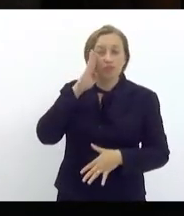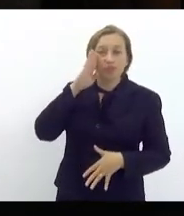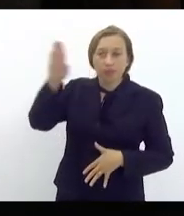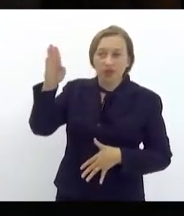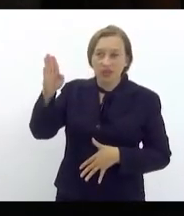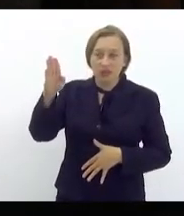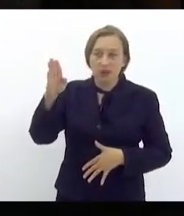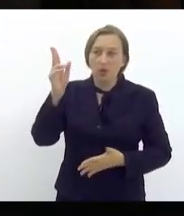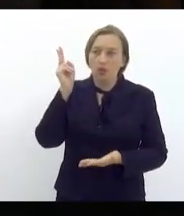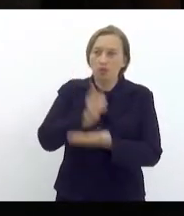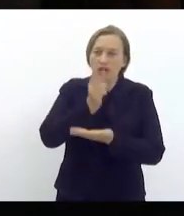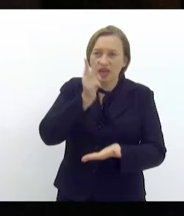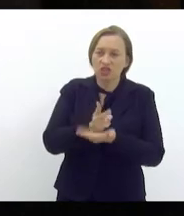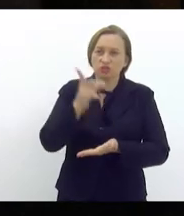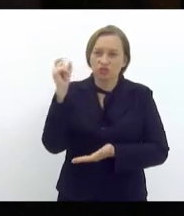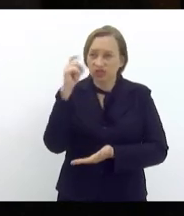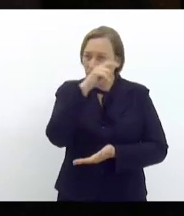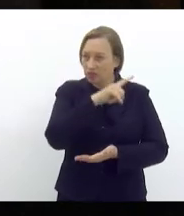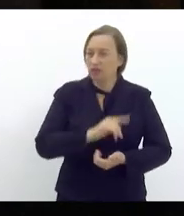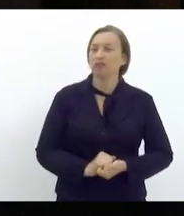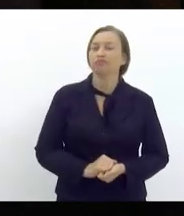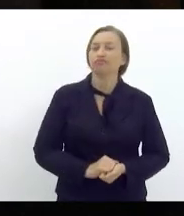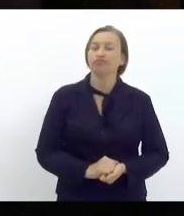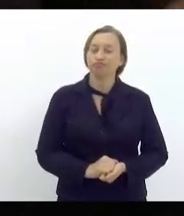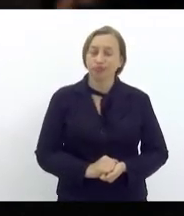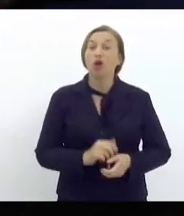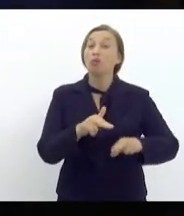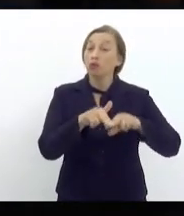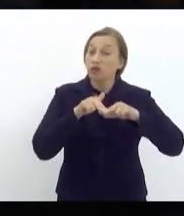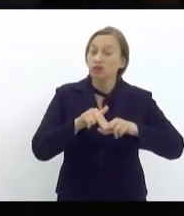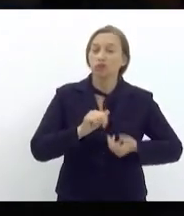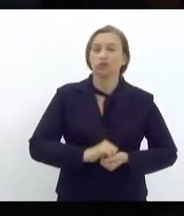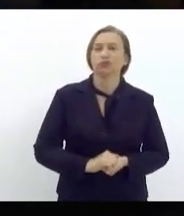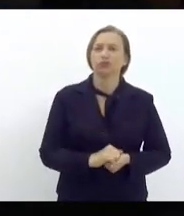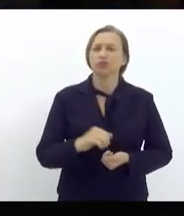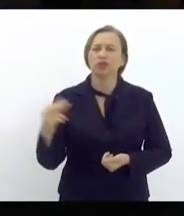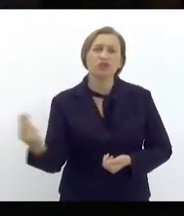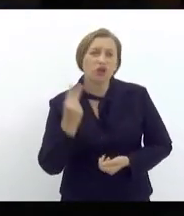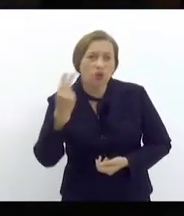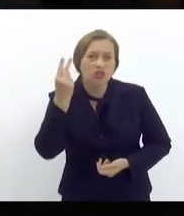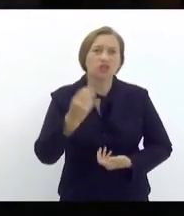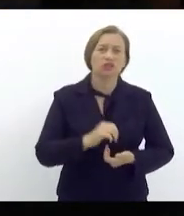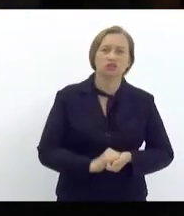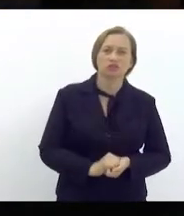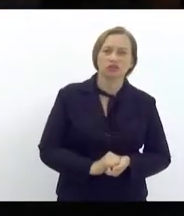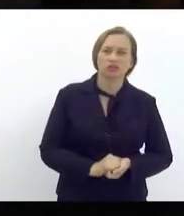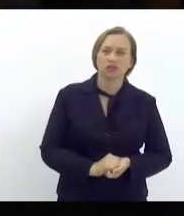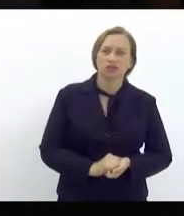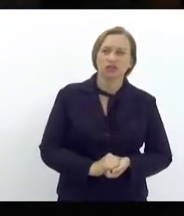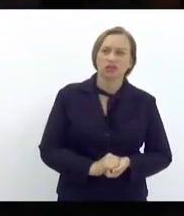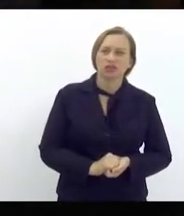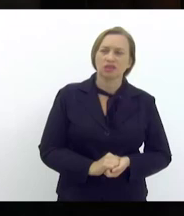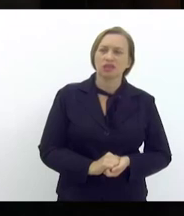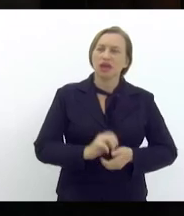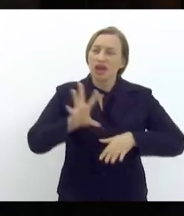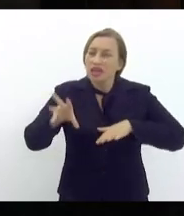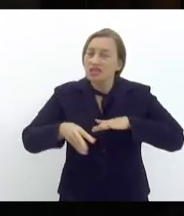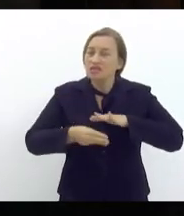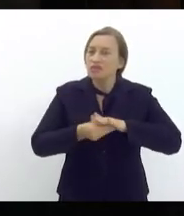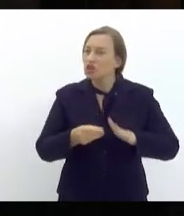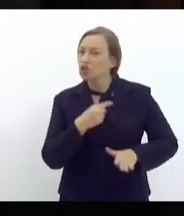mesmo na dificuldade e por isso que valorizando que parte das nossas emendas